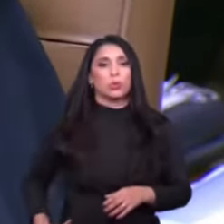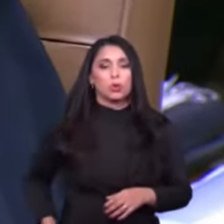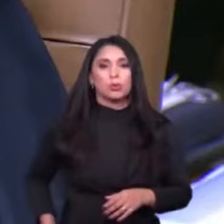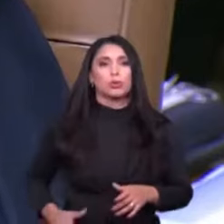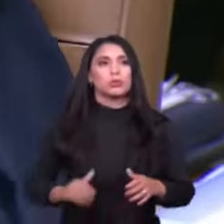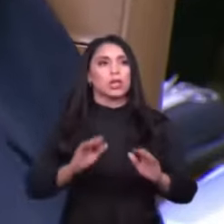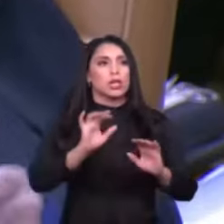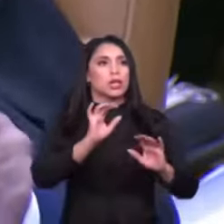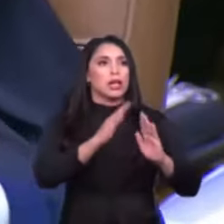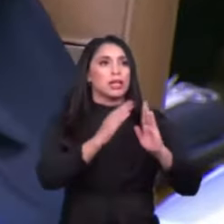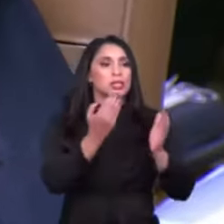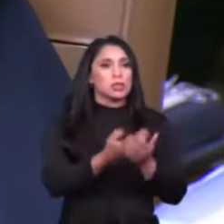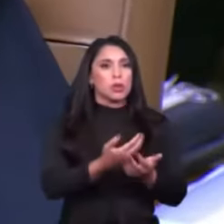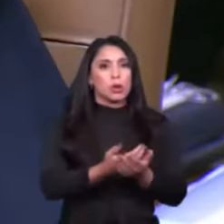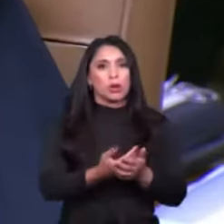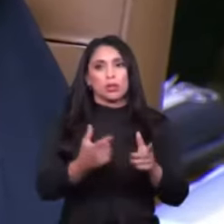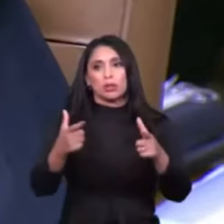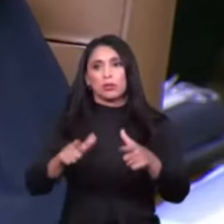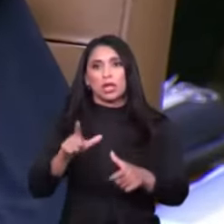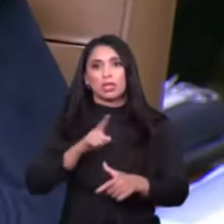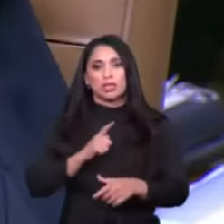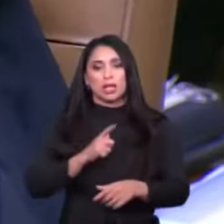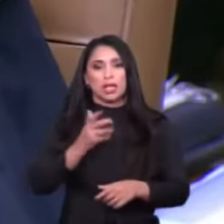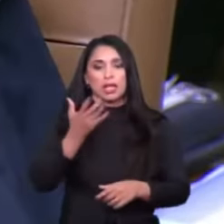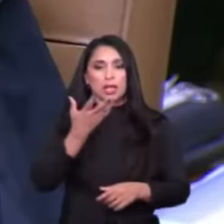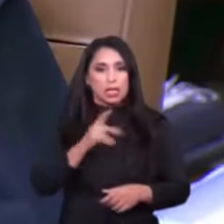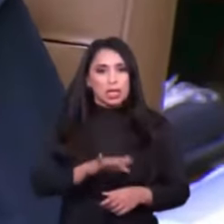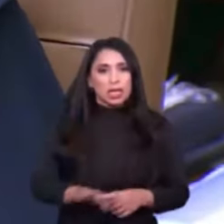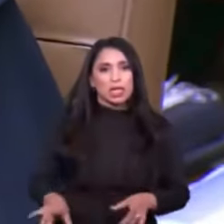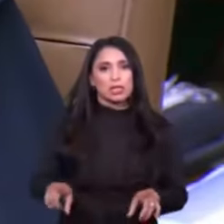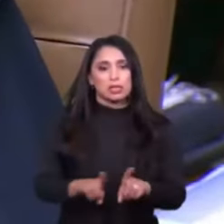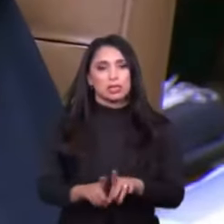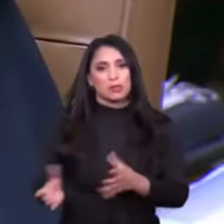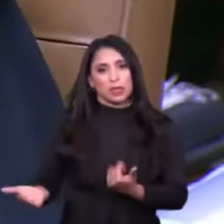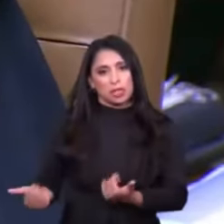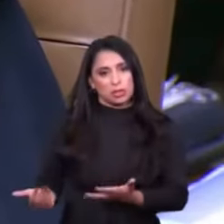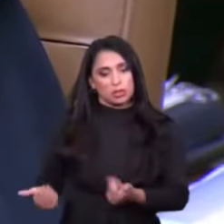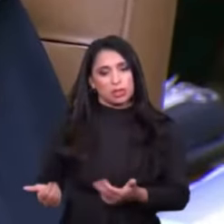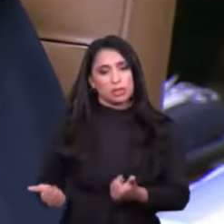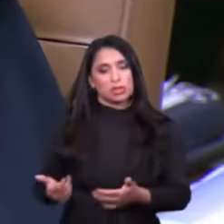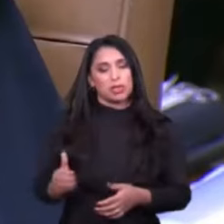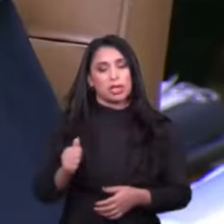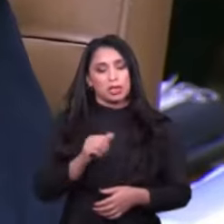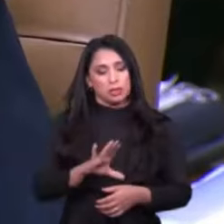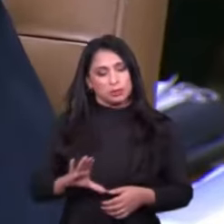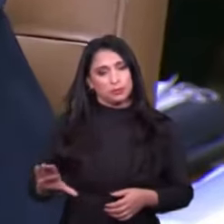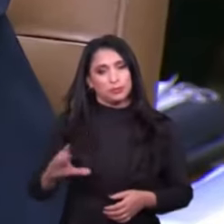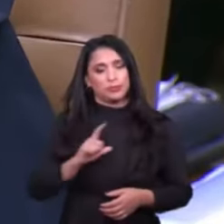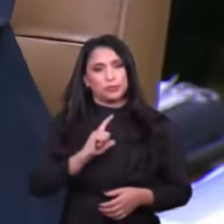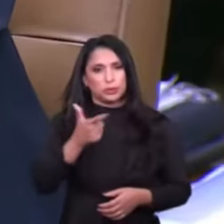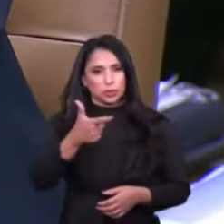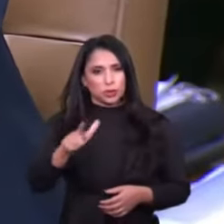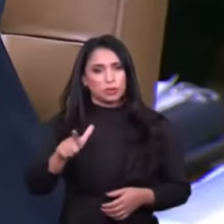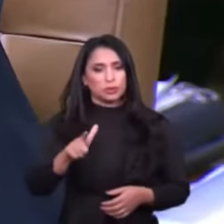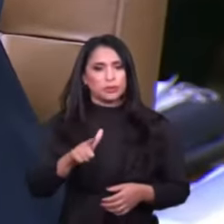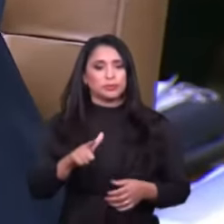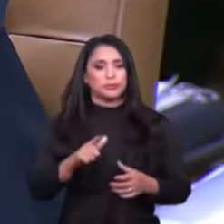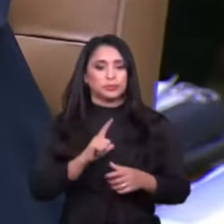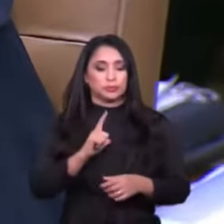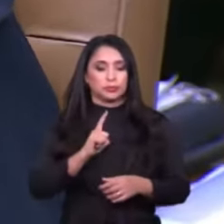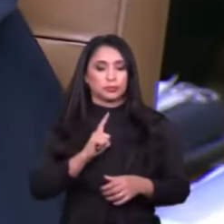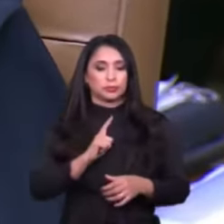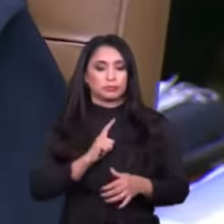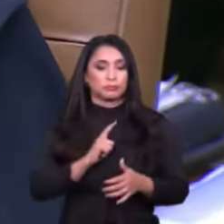locais frequentados por crianças e adolescentes. Outra contradição lógica que se verifica em qualquer solução abolicionista para o